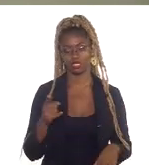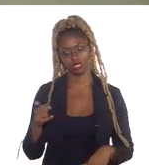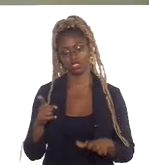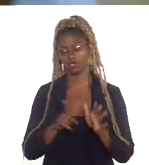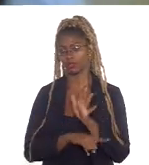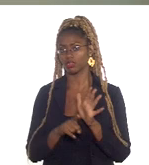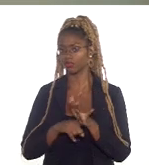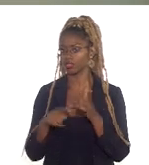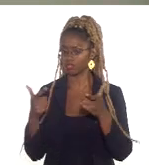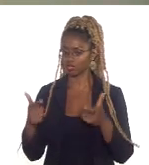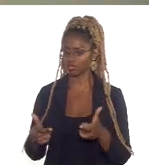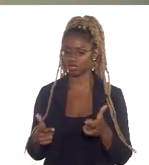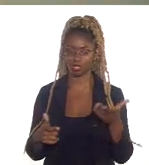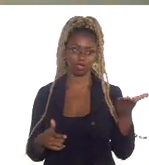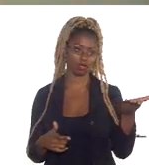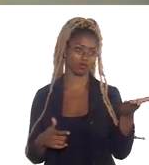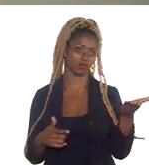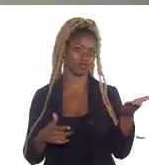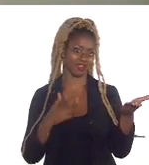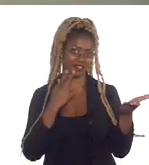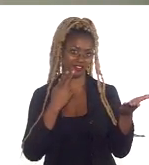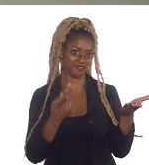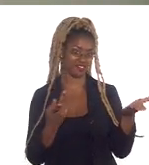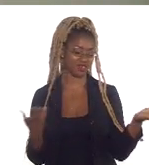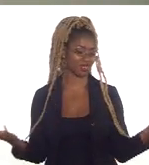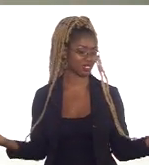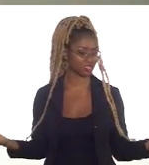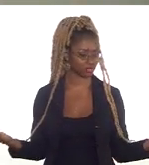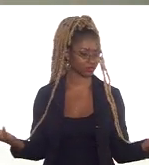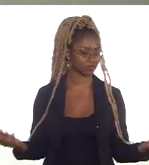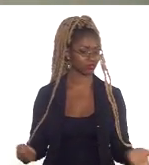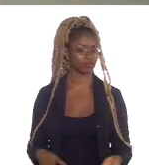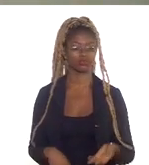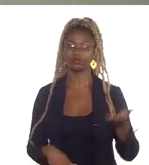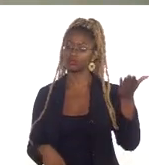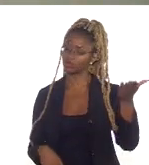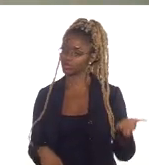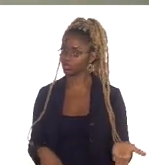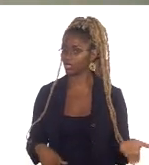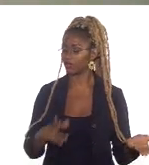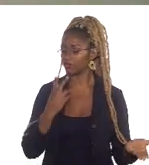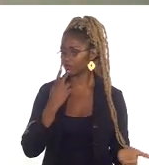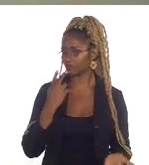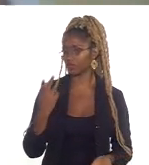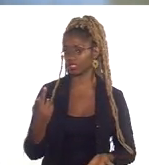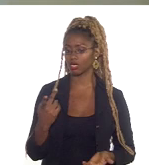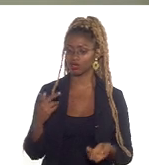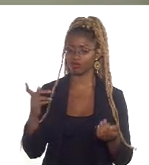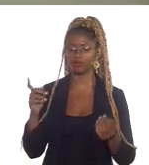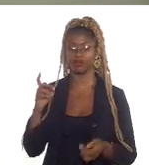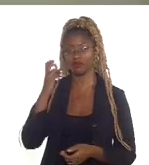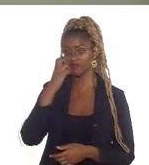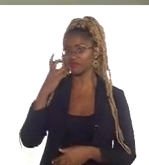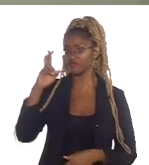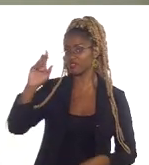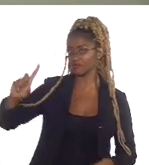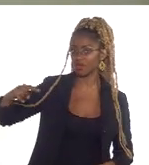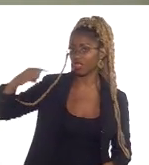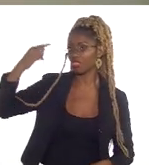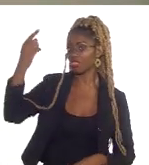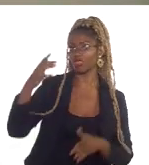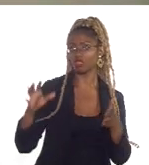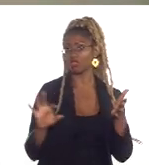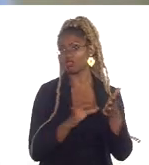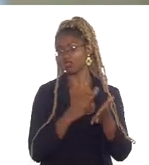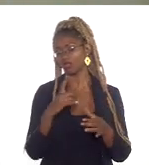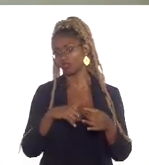abatimento aonde? Aí você lista. Isso que Vossa Excelência está colocando vai valer a posteriori da assinatura do